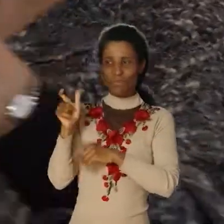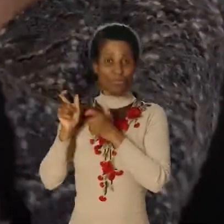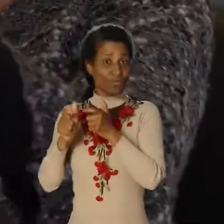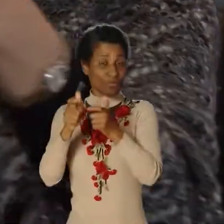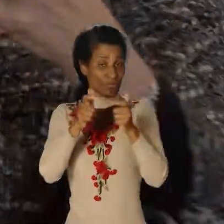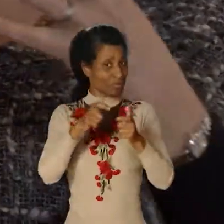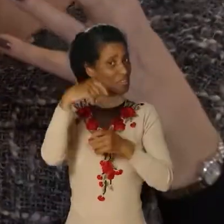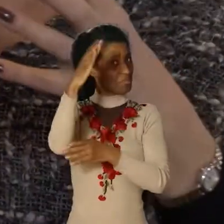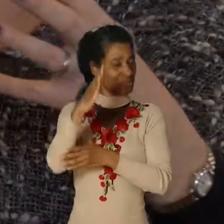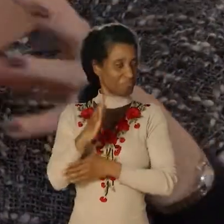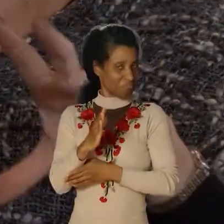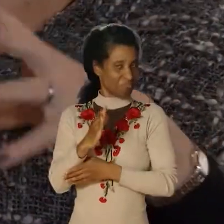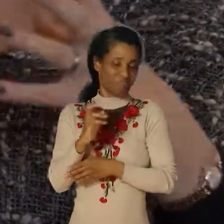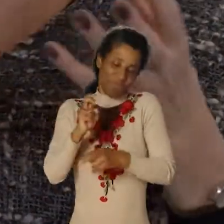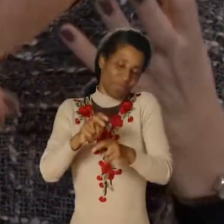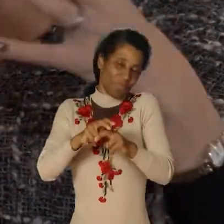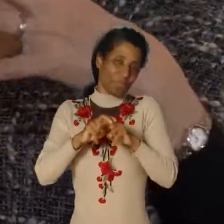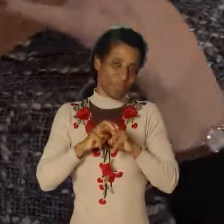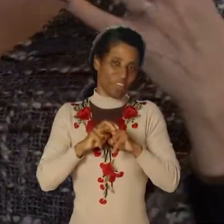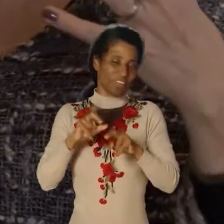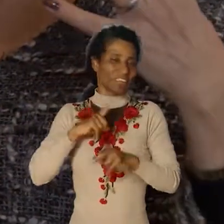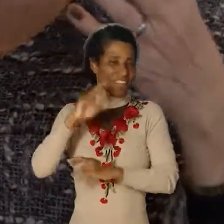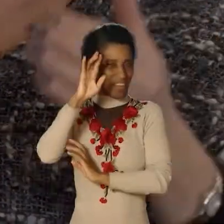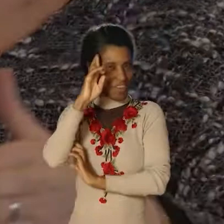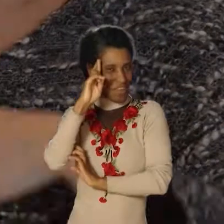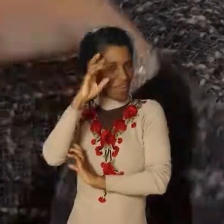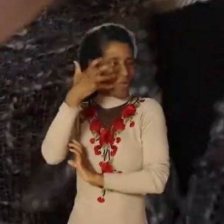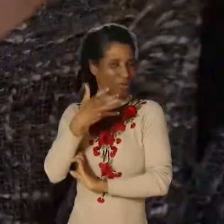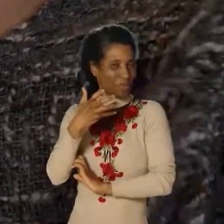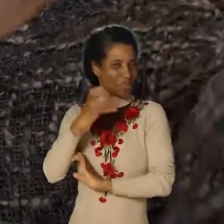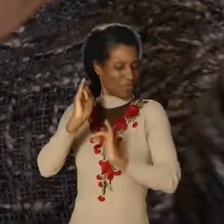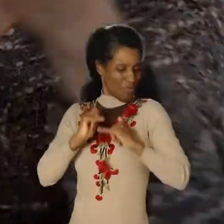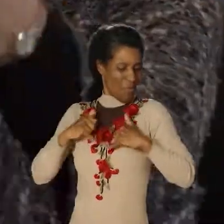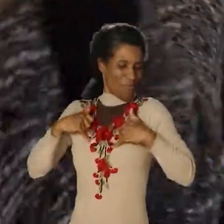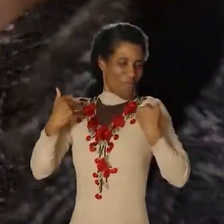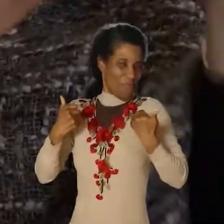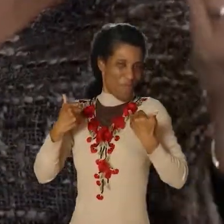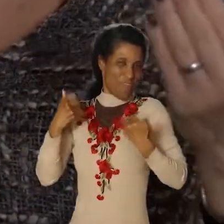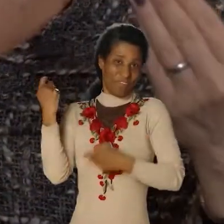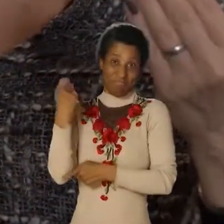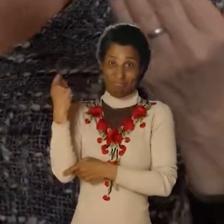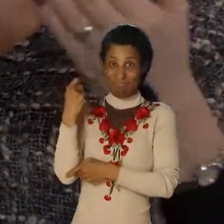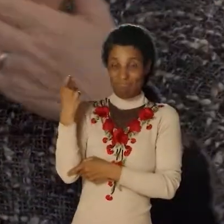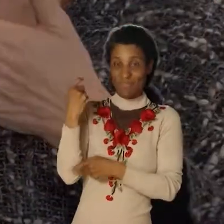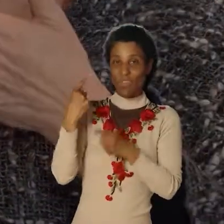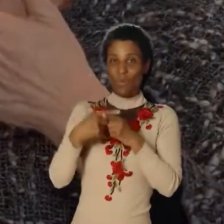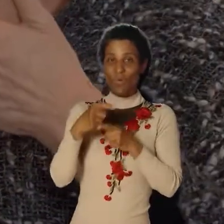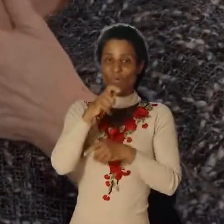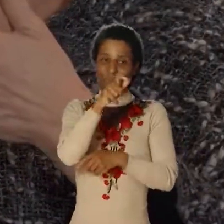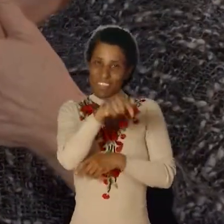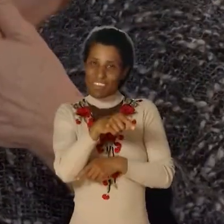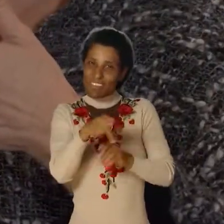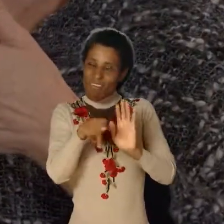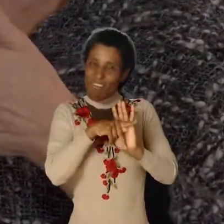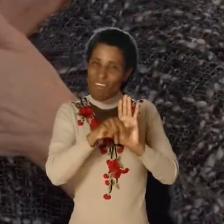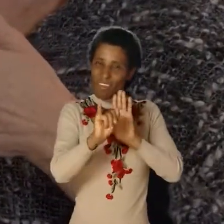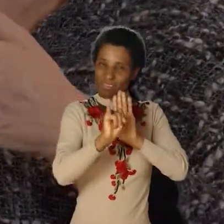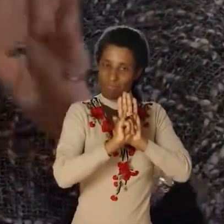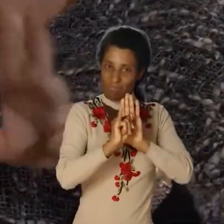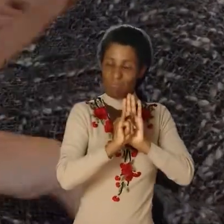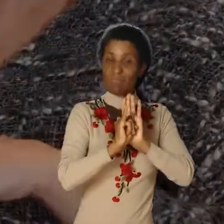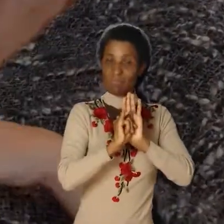em outros lugares do Brasil, e talvez por isso sejamos reconhecidos como esse orgulho de ser gaúcho, etc., porque esse aspecto